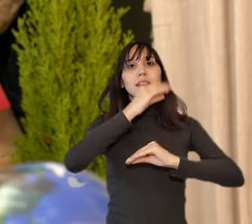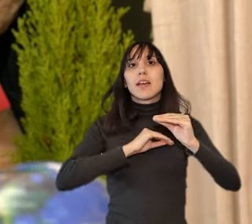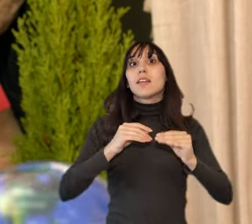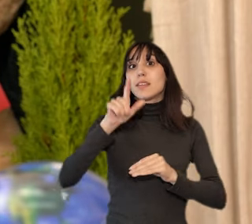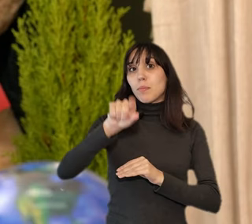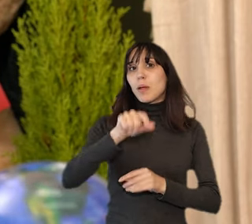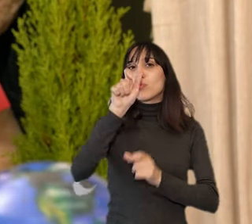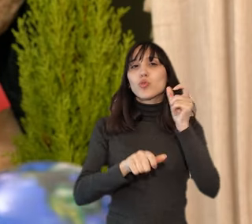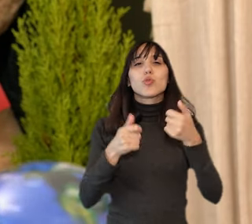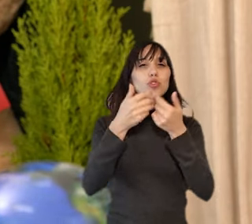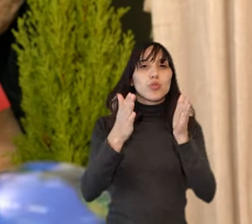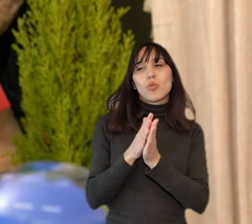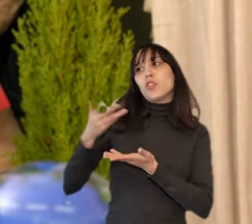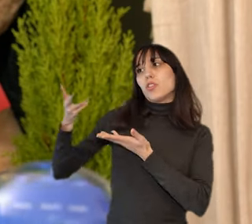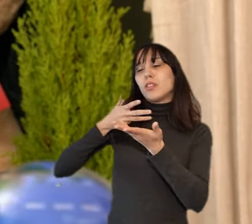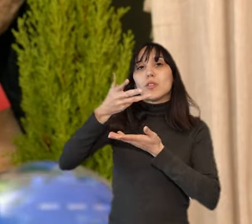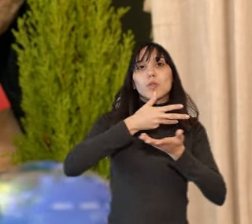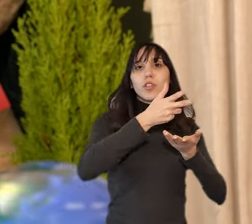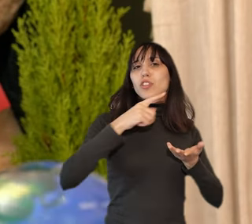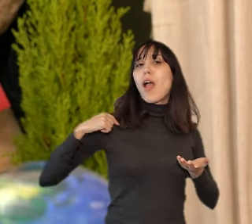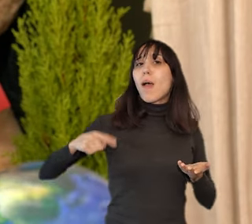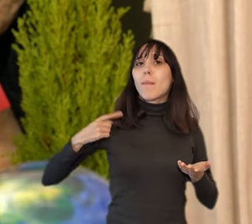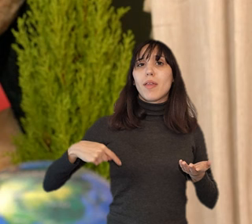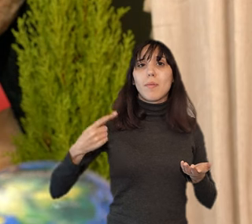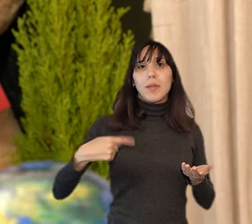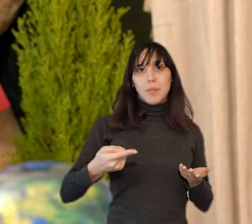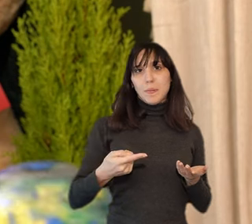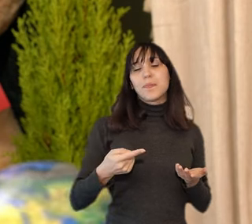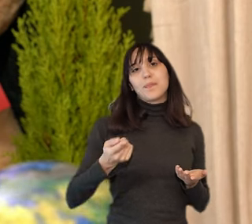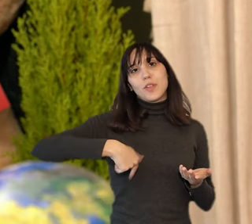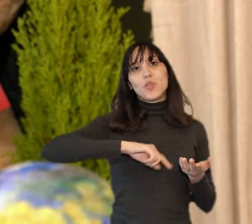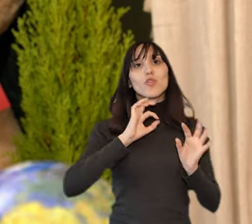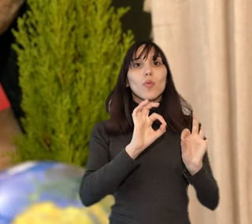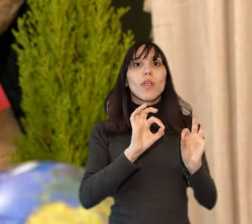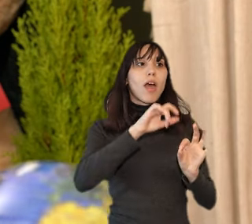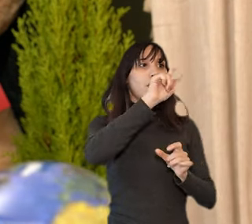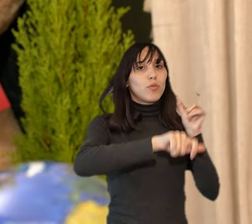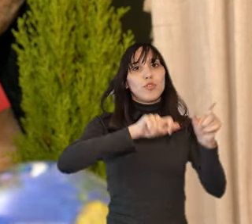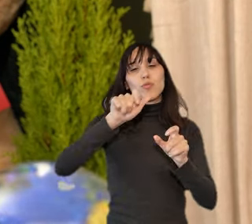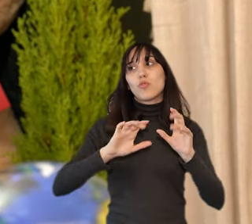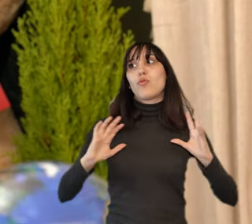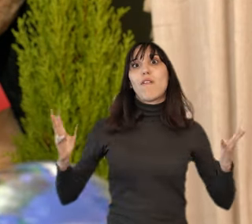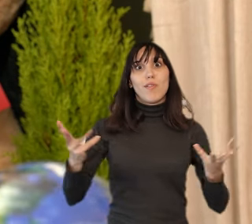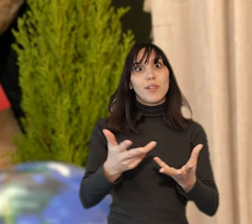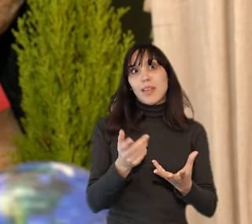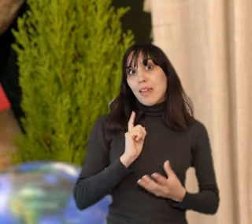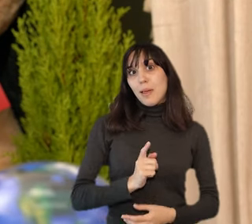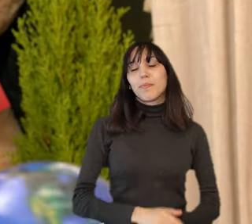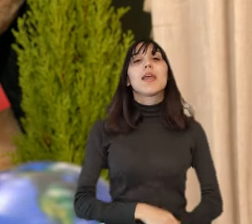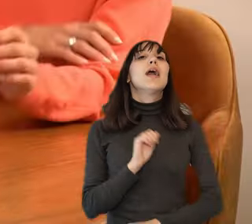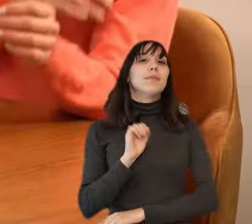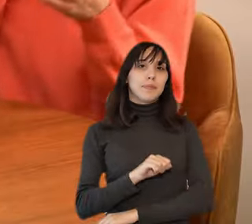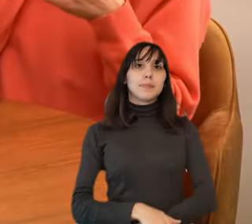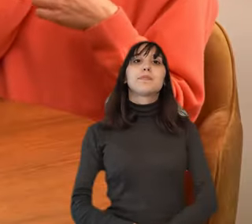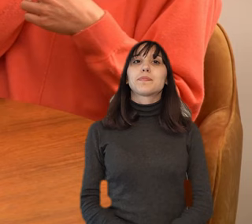todas as pessoas nas relações que nós temos com todos não é nesse cuidado que nós devemos ter com todos e com o mundo que nos rodeia Uhum